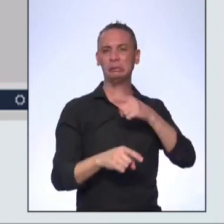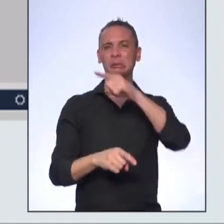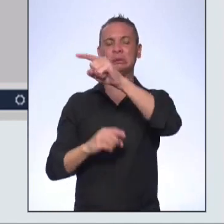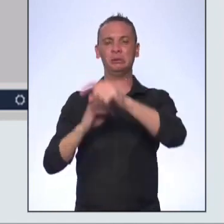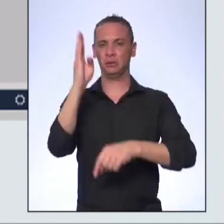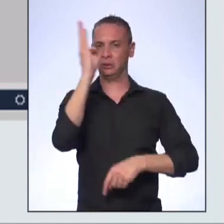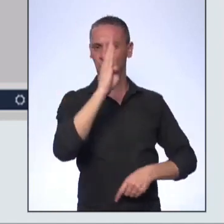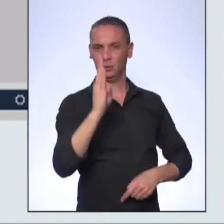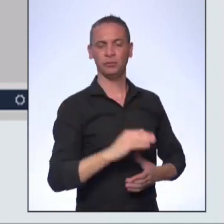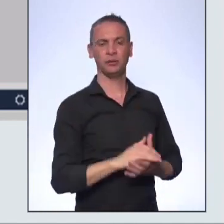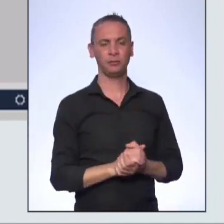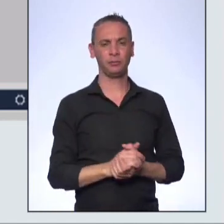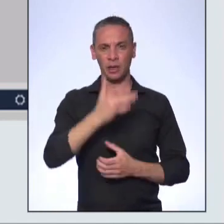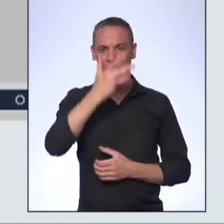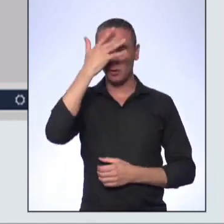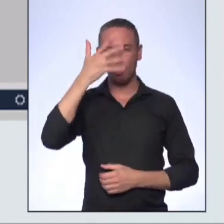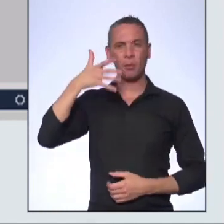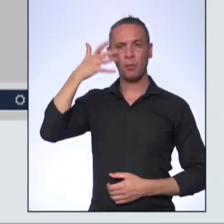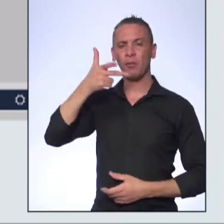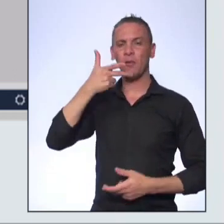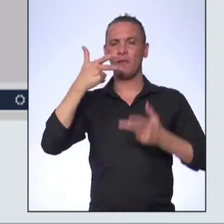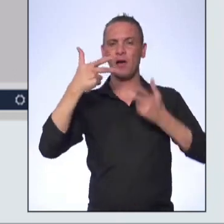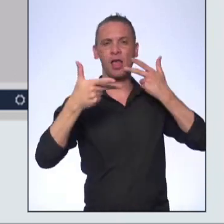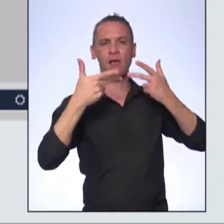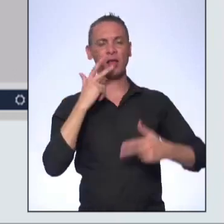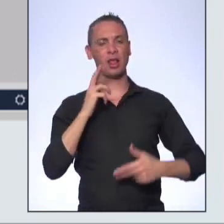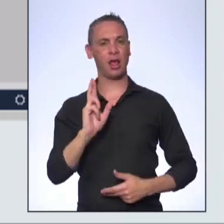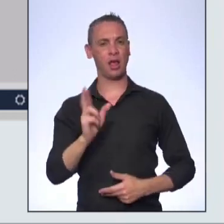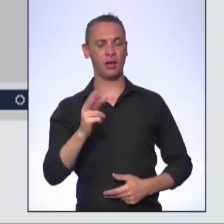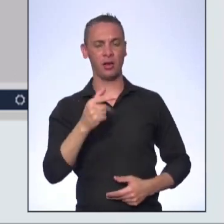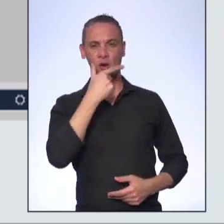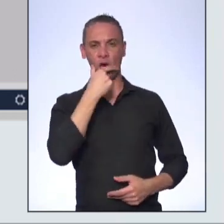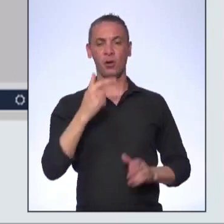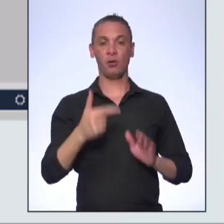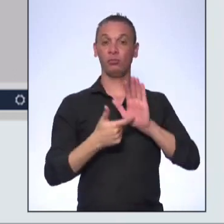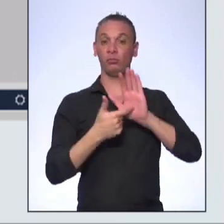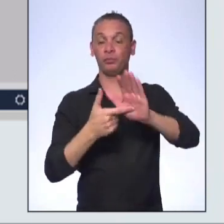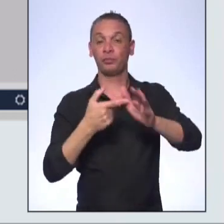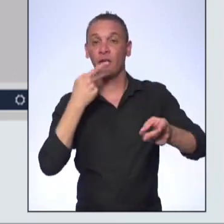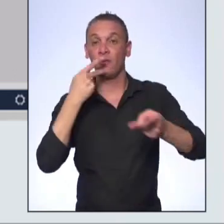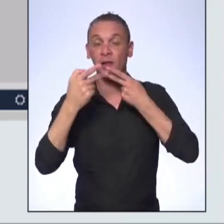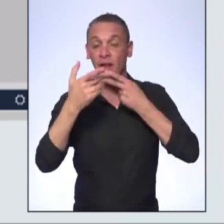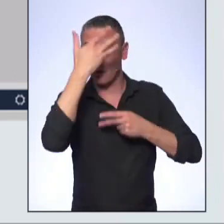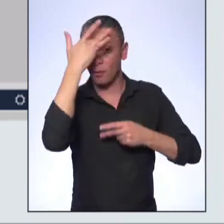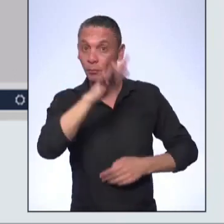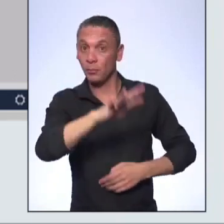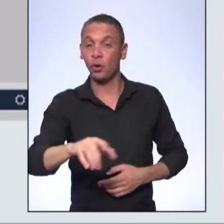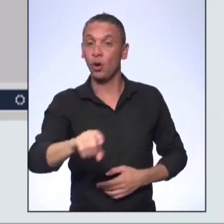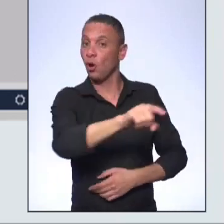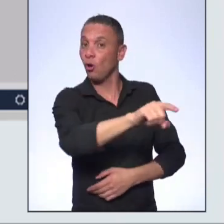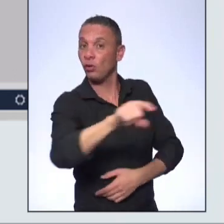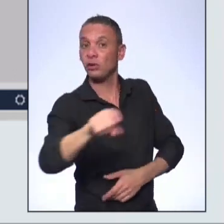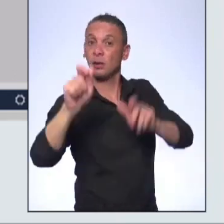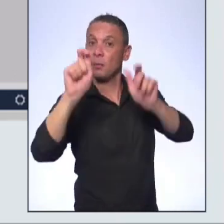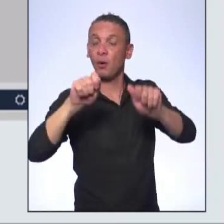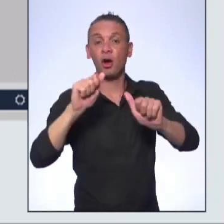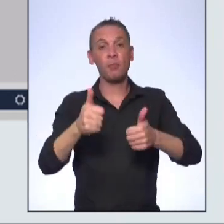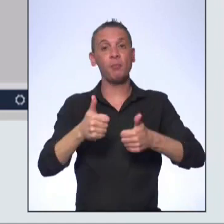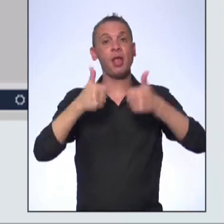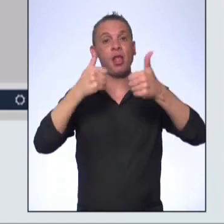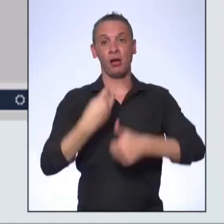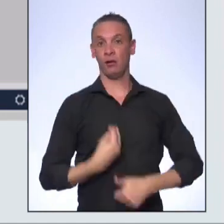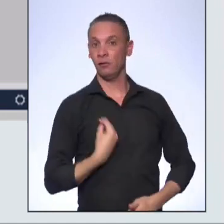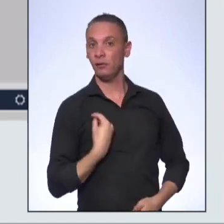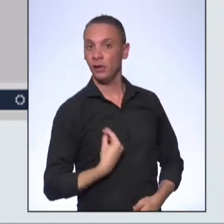fazer uso de um discurso religioso, o Messias apresentava aos trabalhadores do sertão a possibilidade de melhores condições de